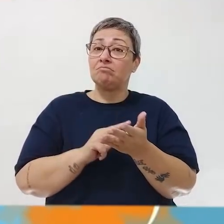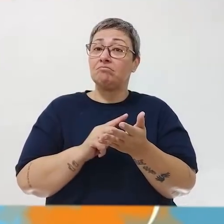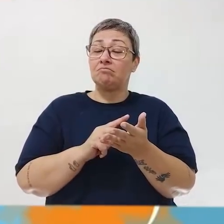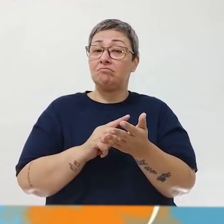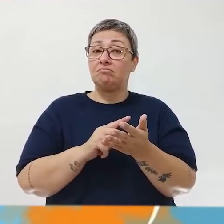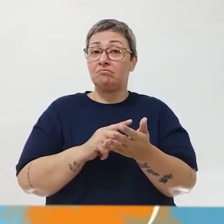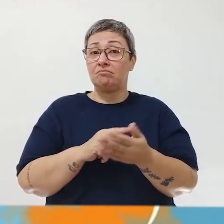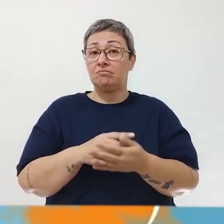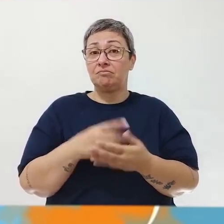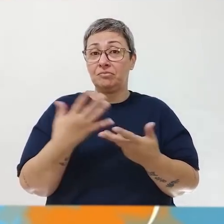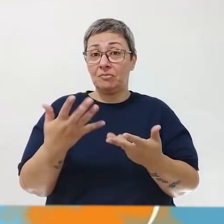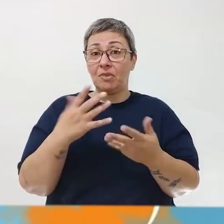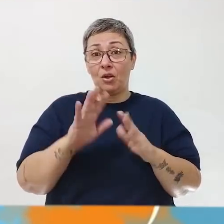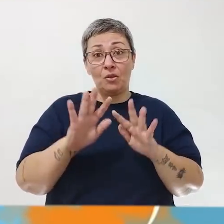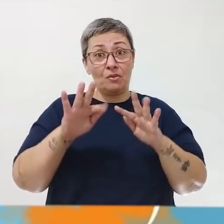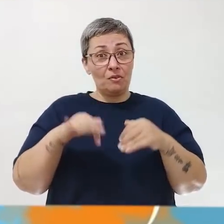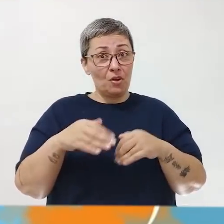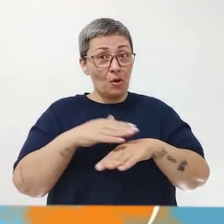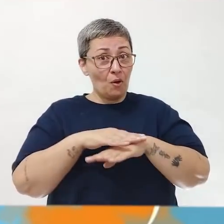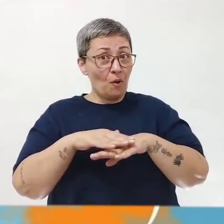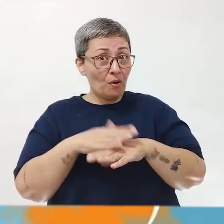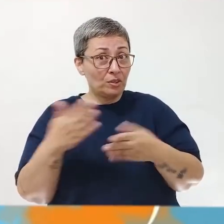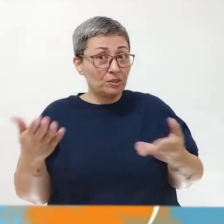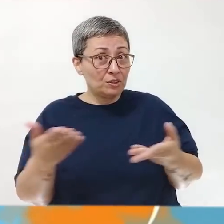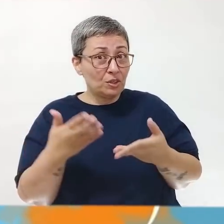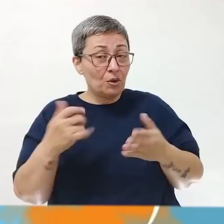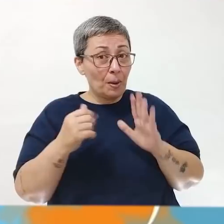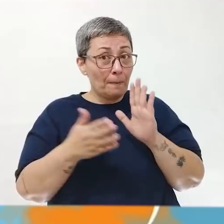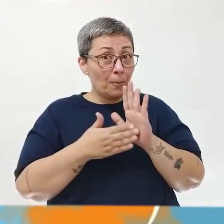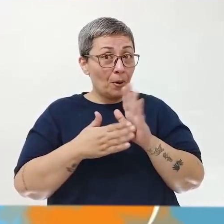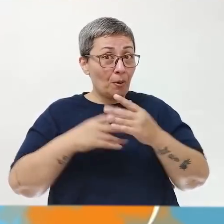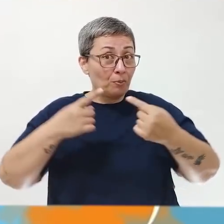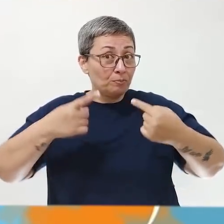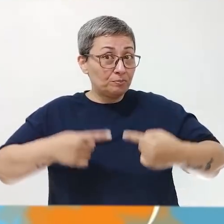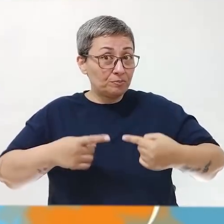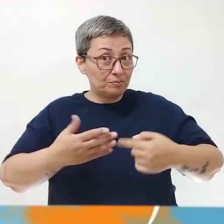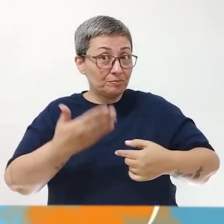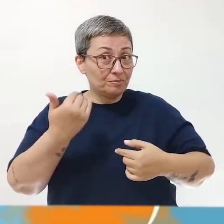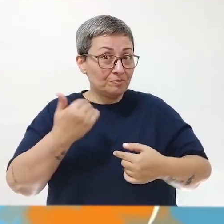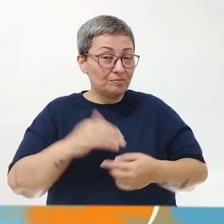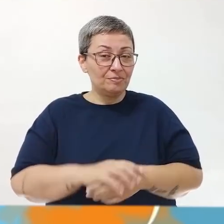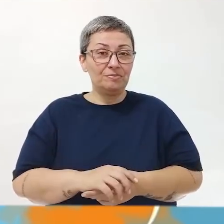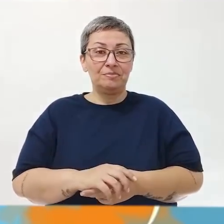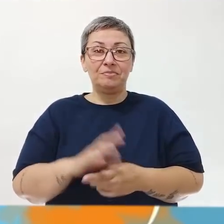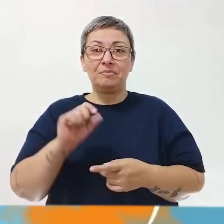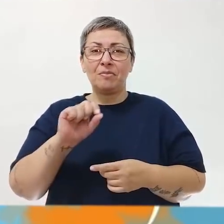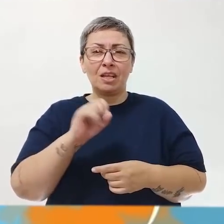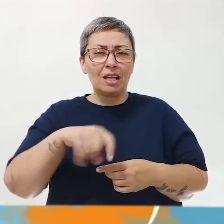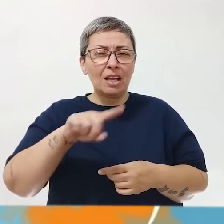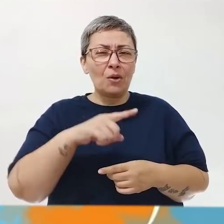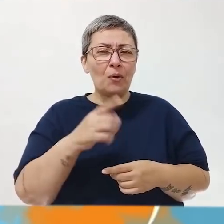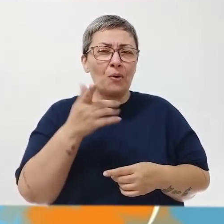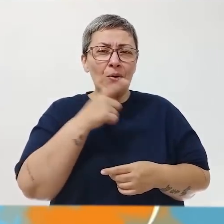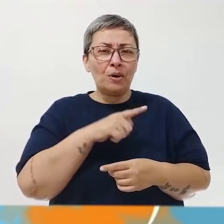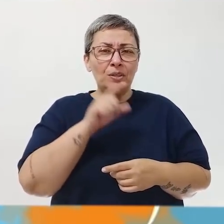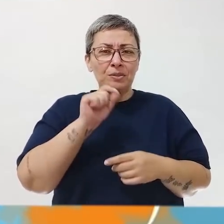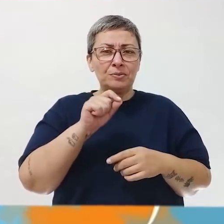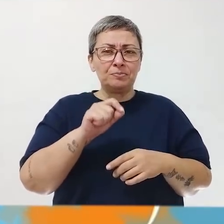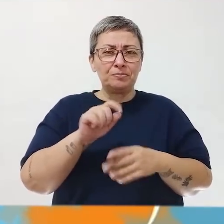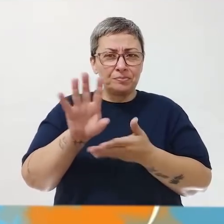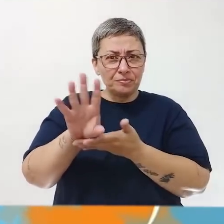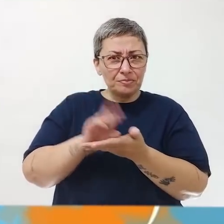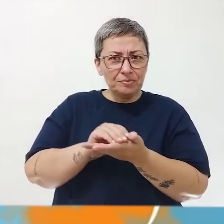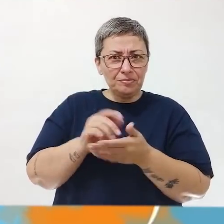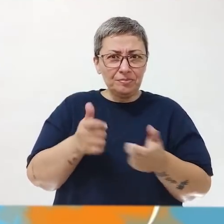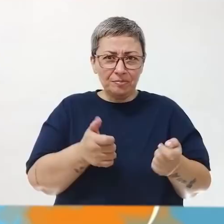reais. Para encerrar nossa conversa de hoje, vou propor um desafio. Vamos lá? Será que vocês conseguem